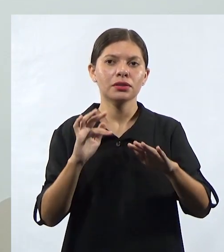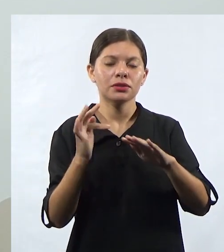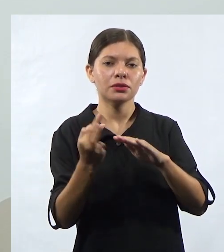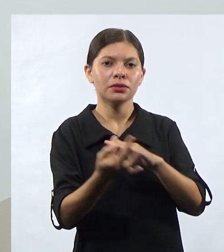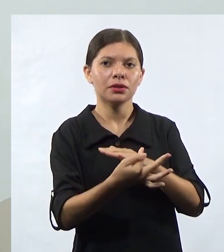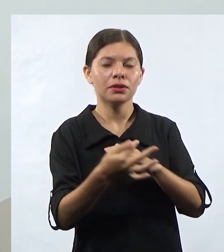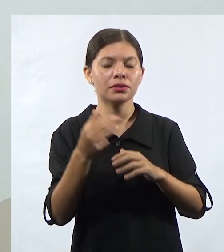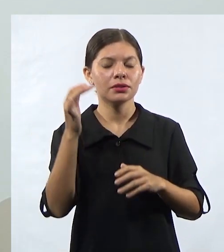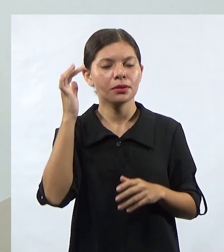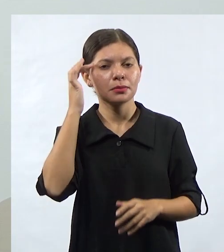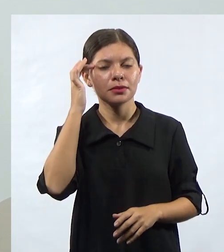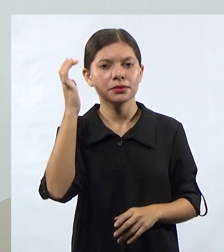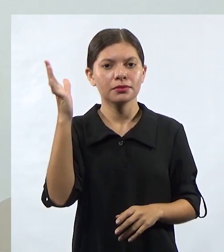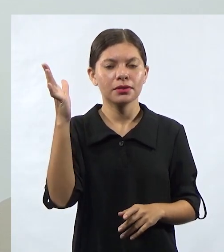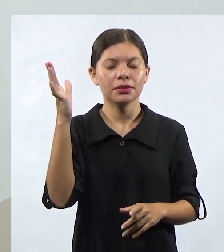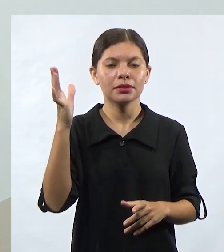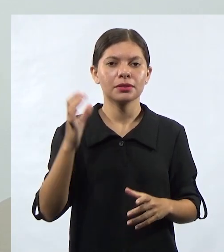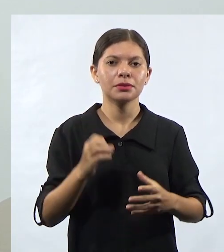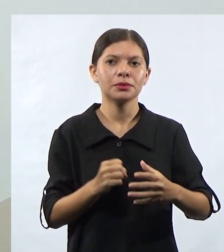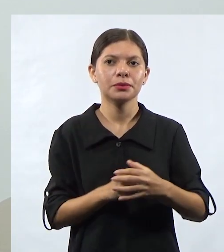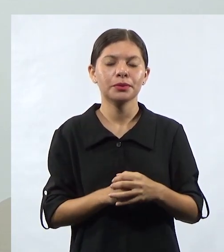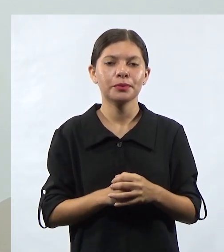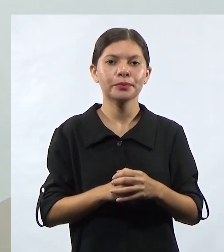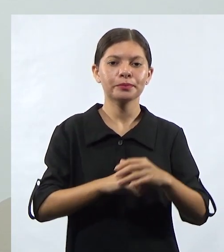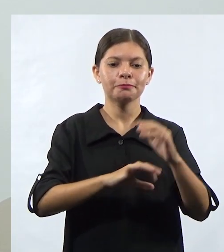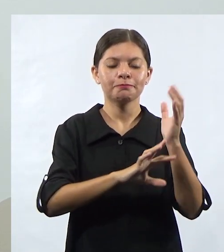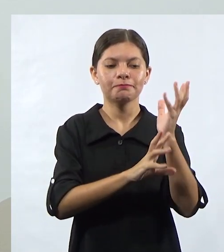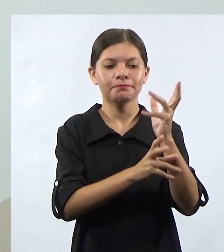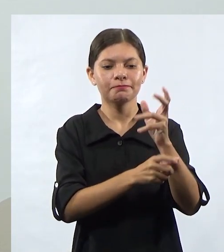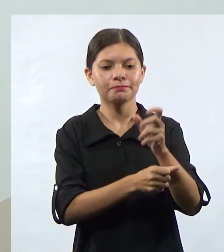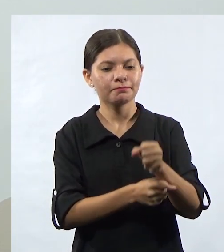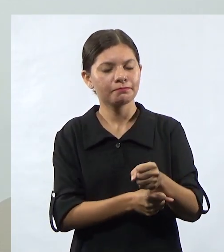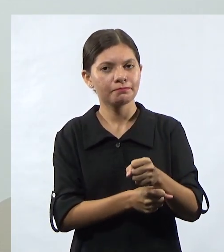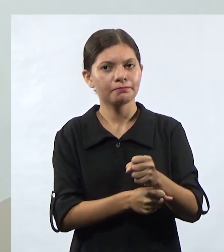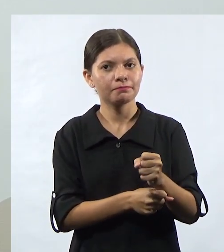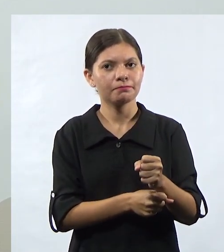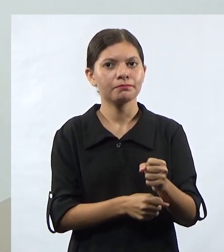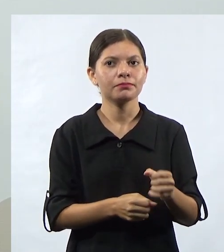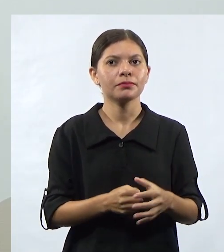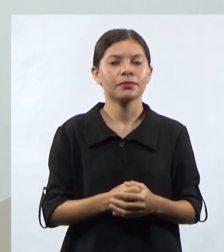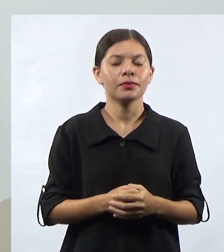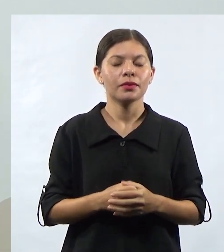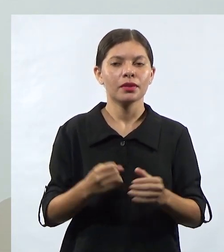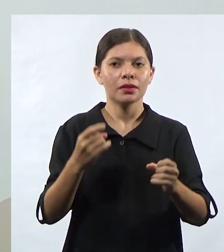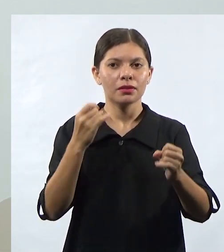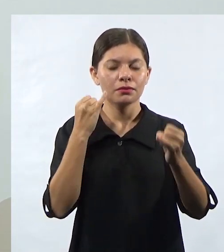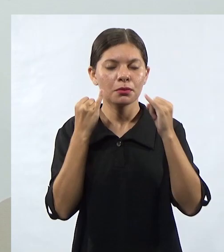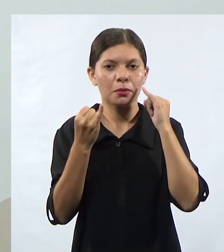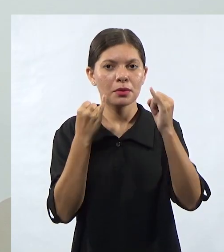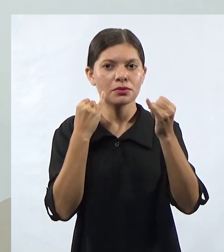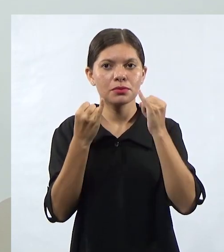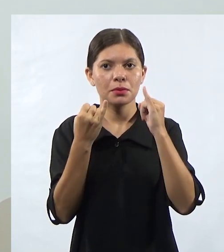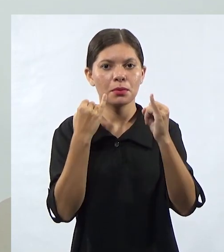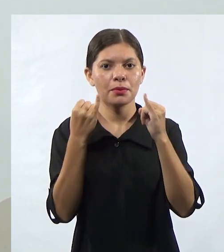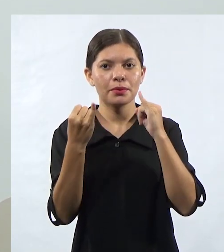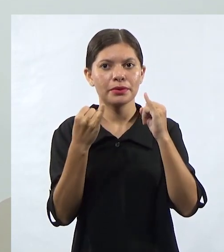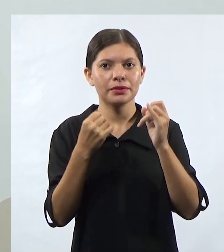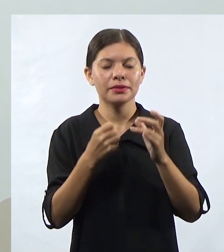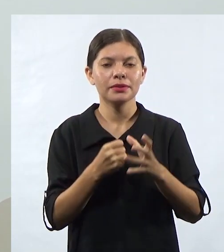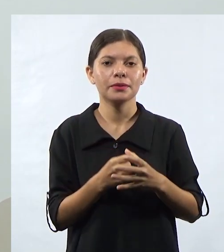mais fácil de você resgatar essas informações para a sua análise e tabulação